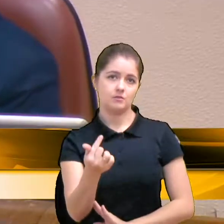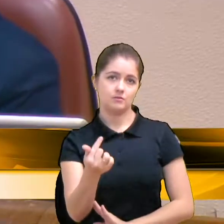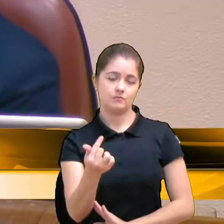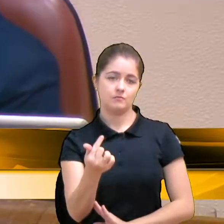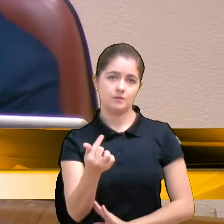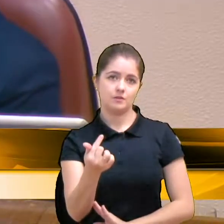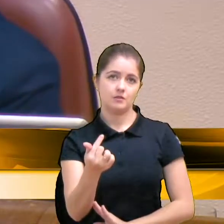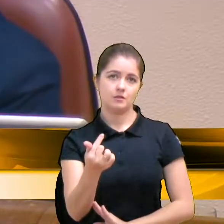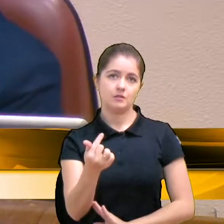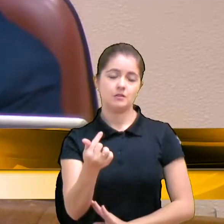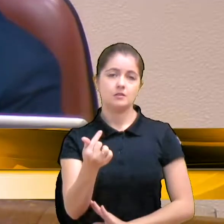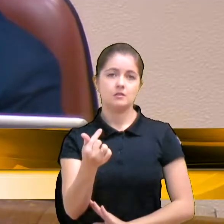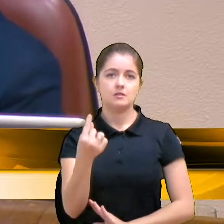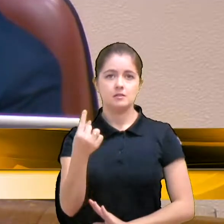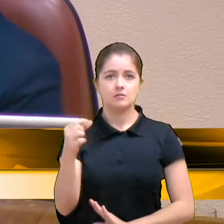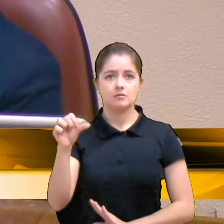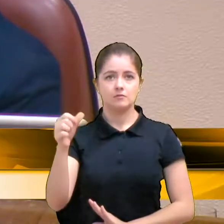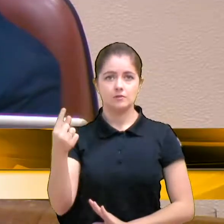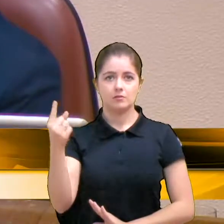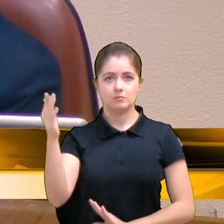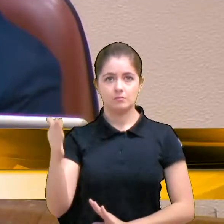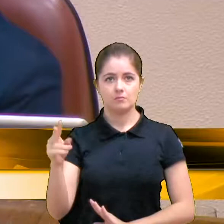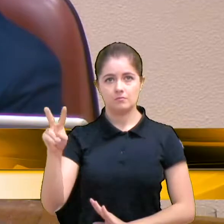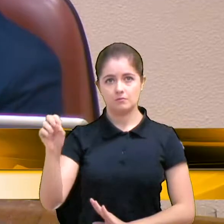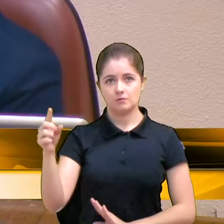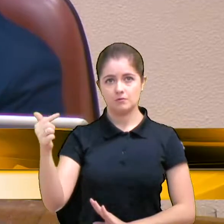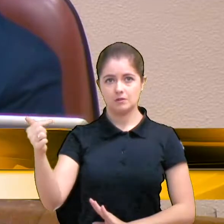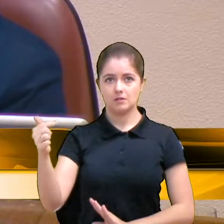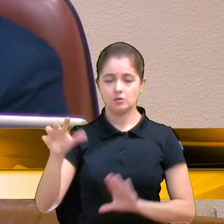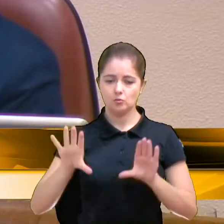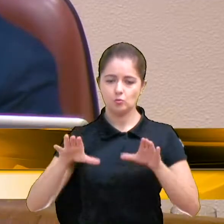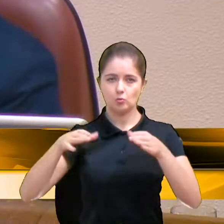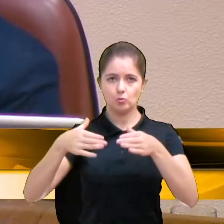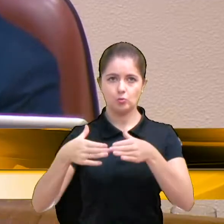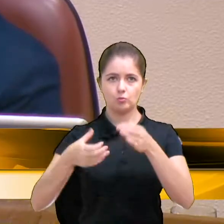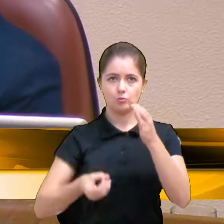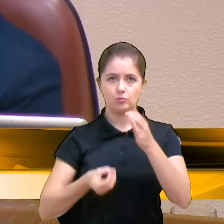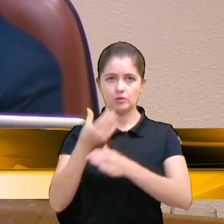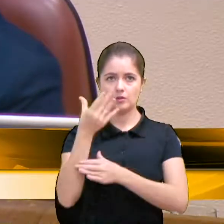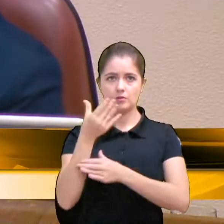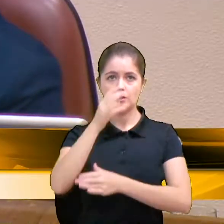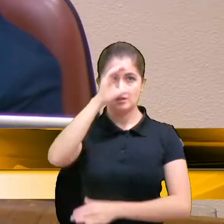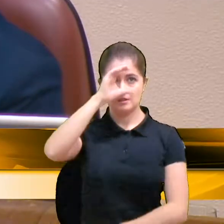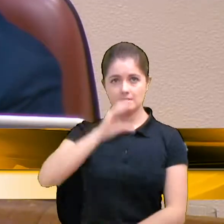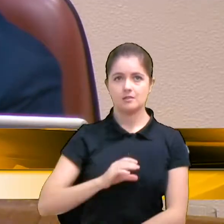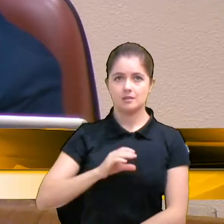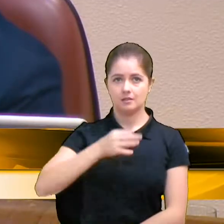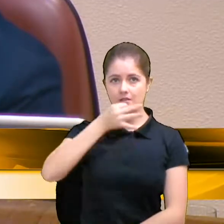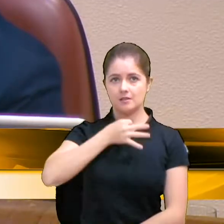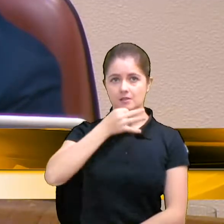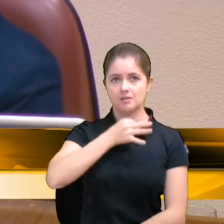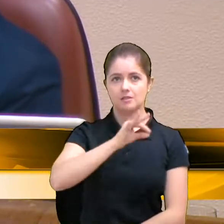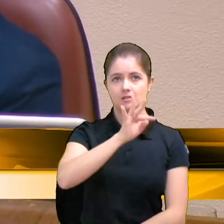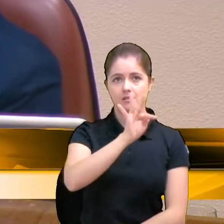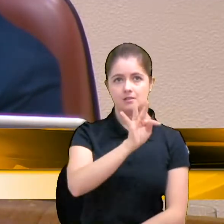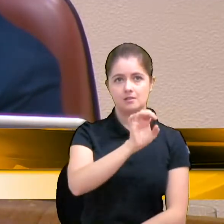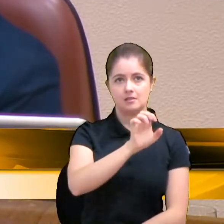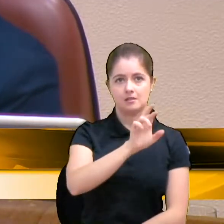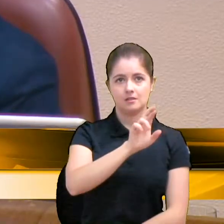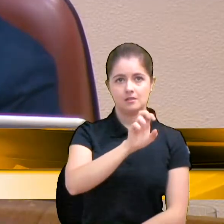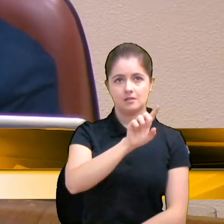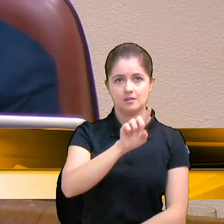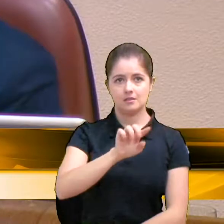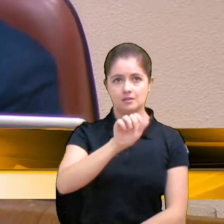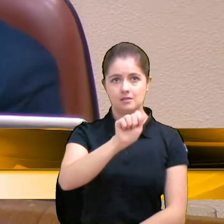número 191/2017, de autoria coletiva, que concede o título cidadã caxiense à senhora Tereza Verona Tondo. Está